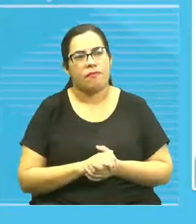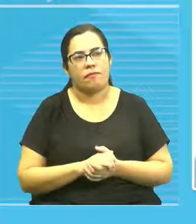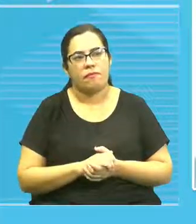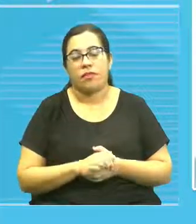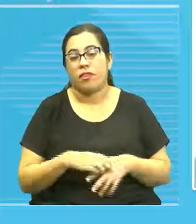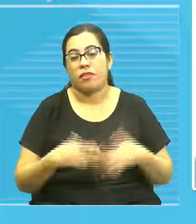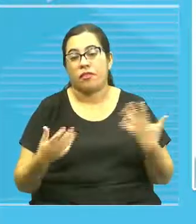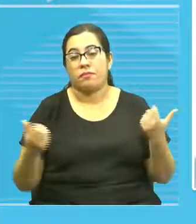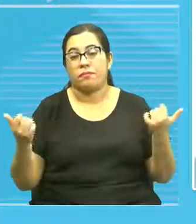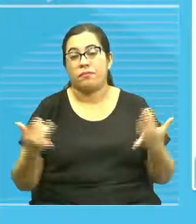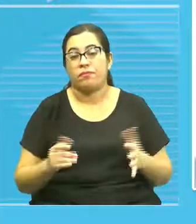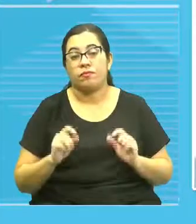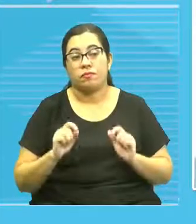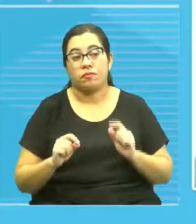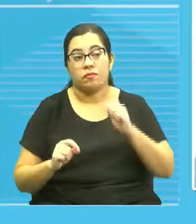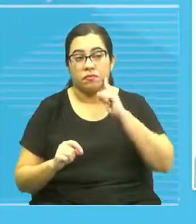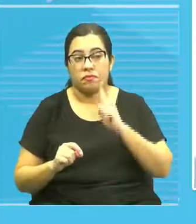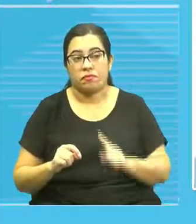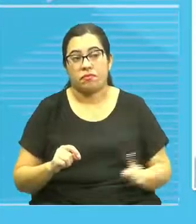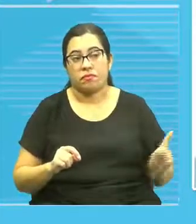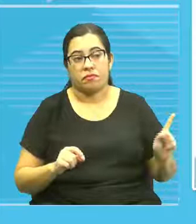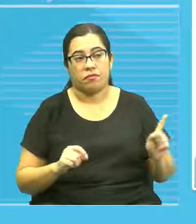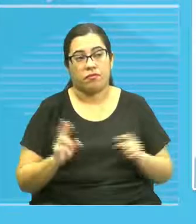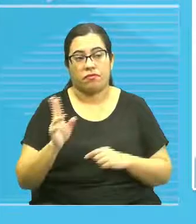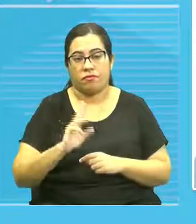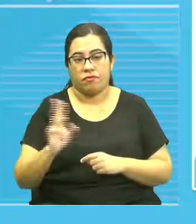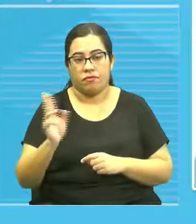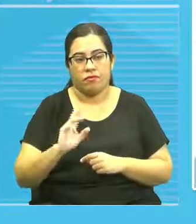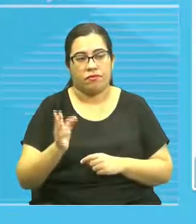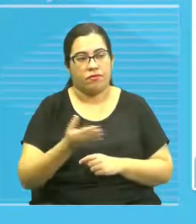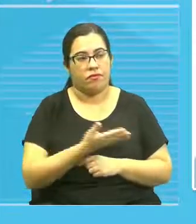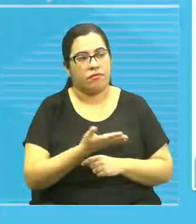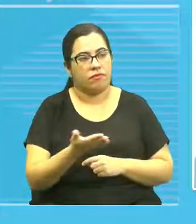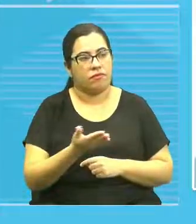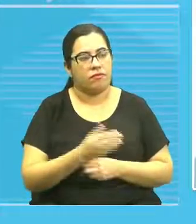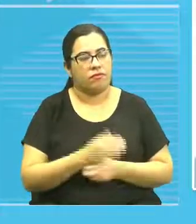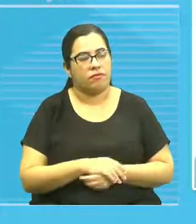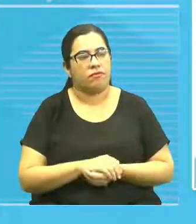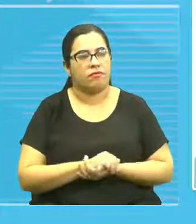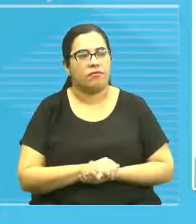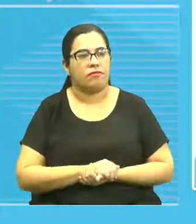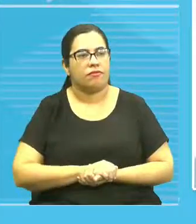eu chamo de hidratação